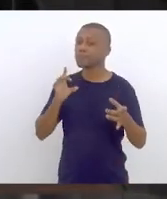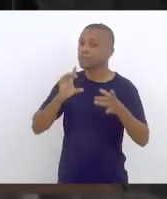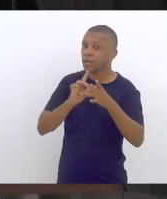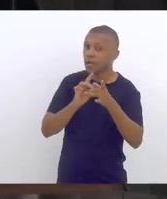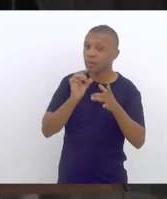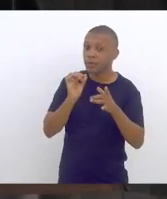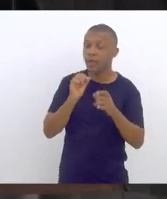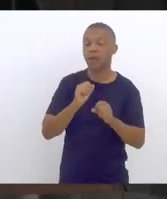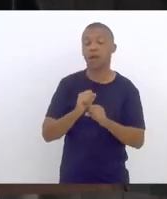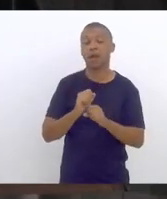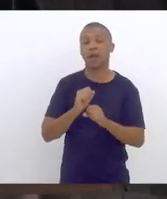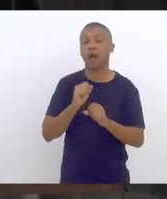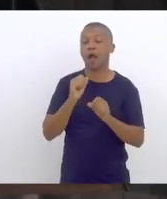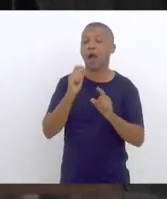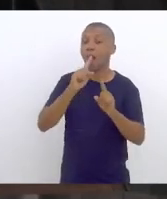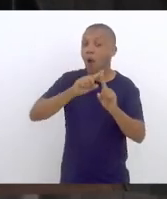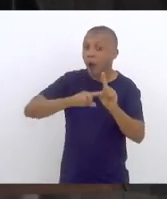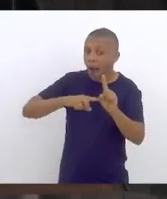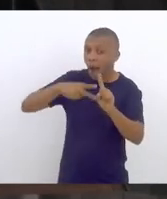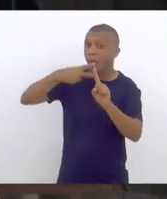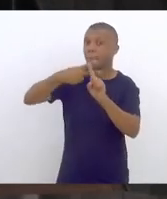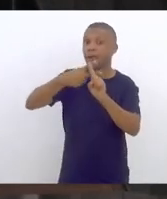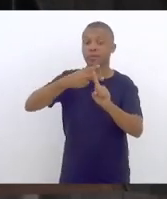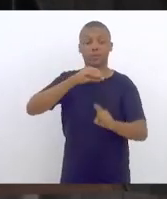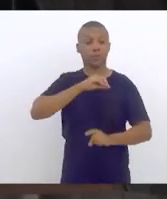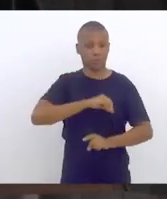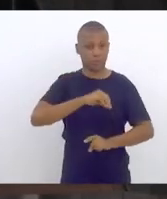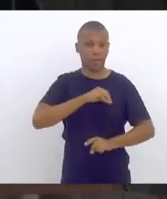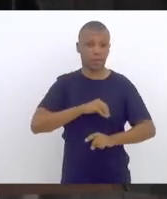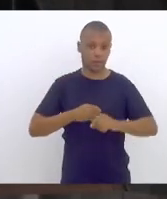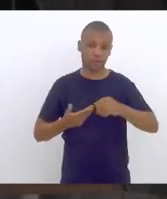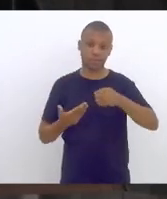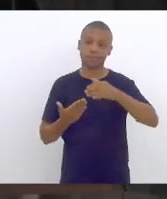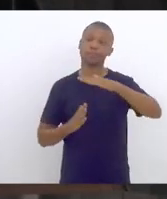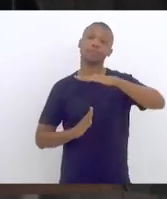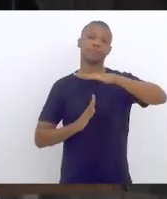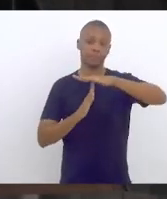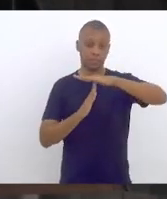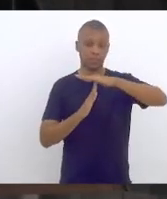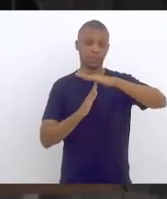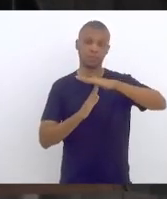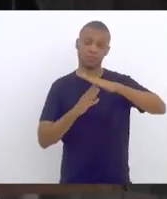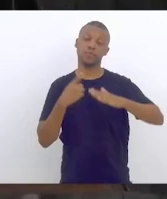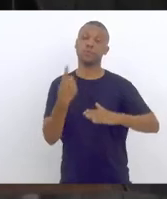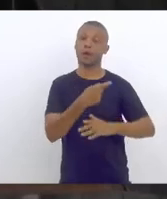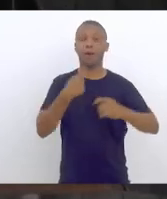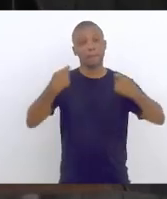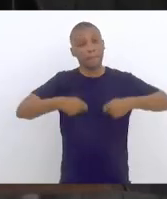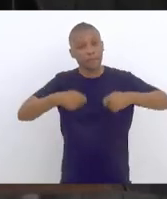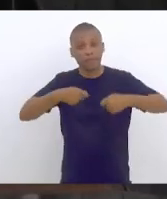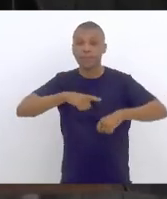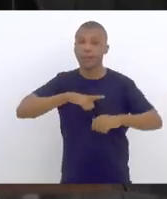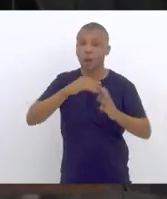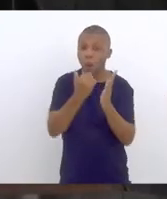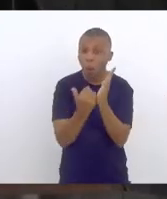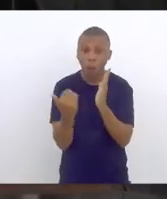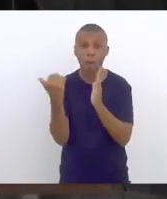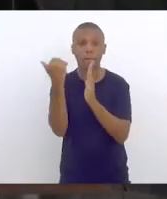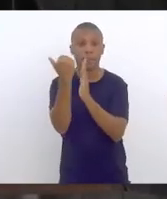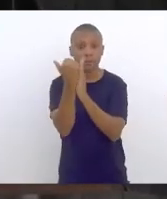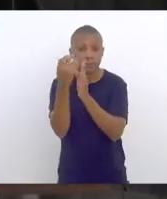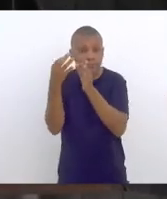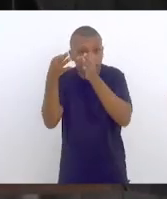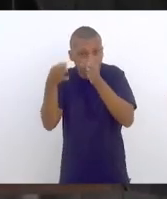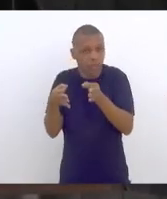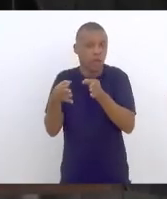aumento real do valor do salário mínimo não é é preciso que haja algum aumento real algum aumento